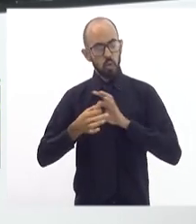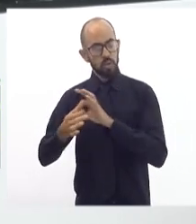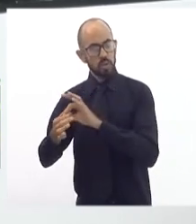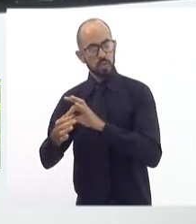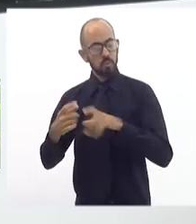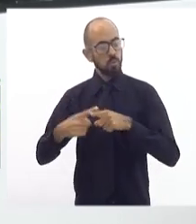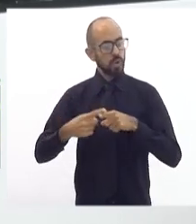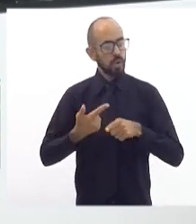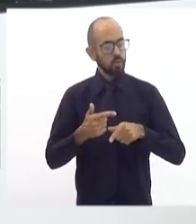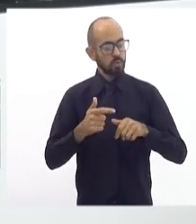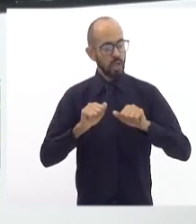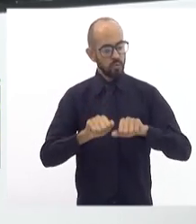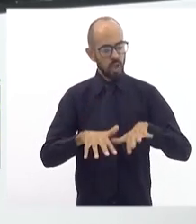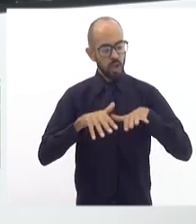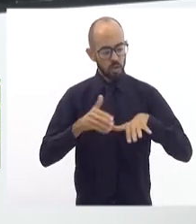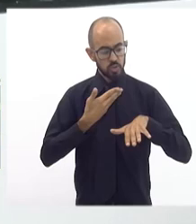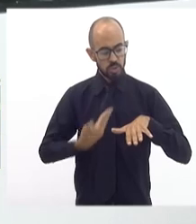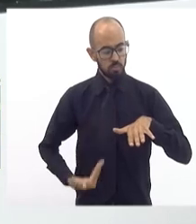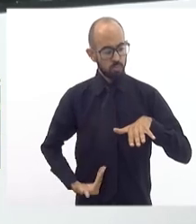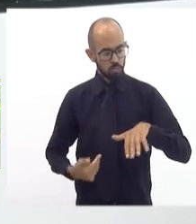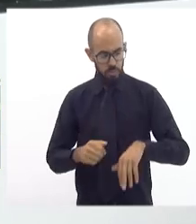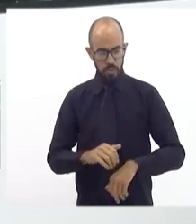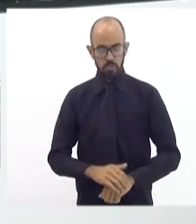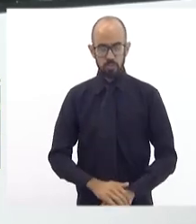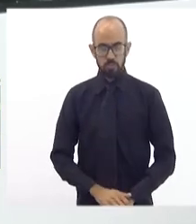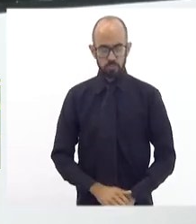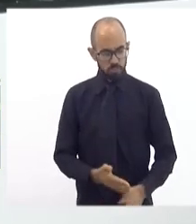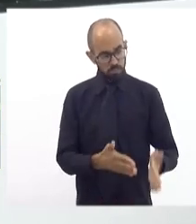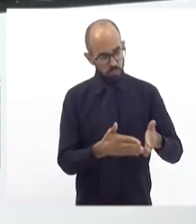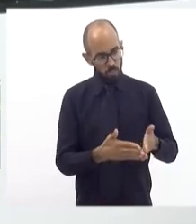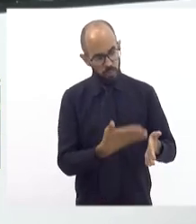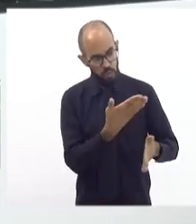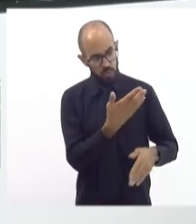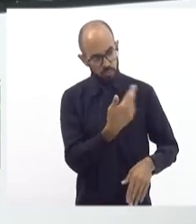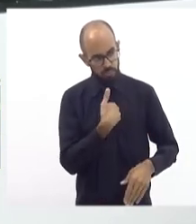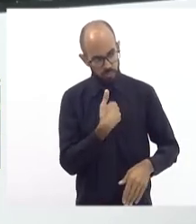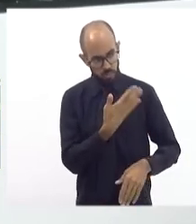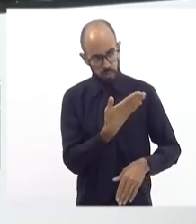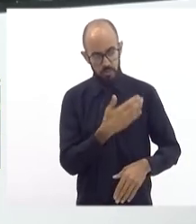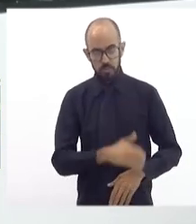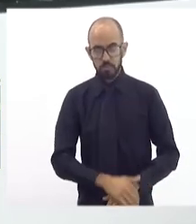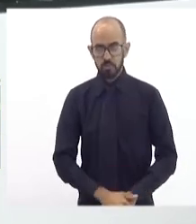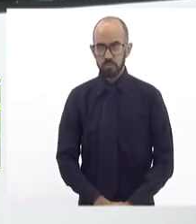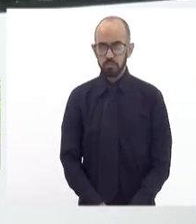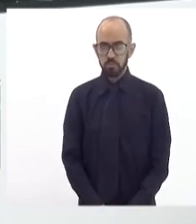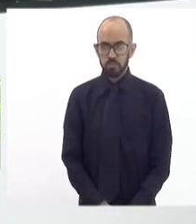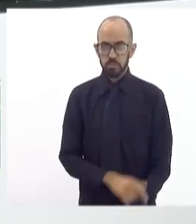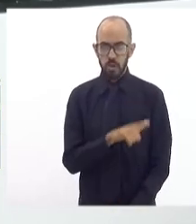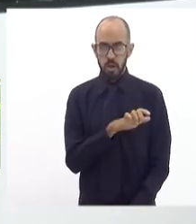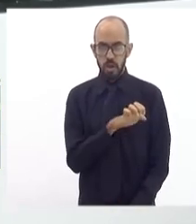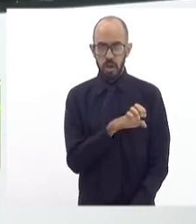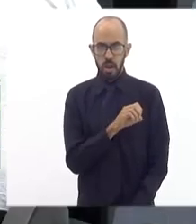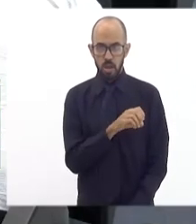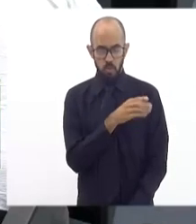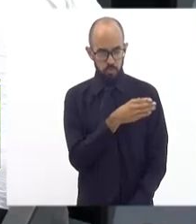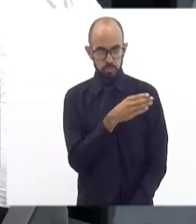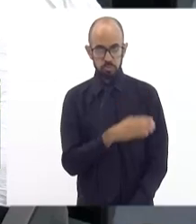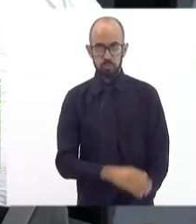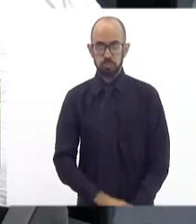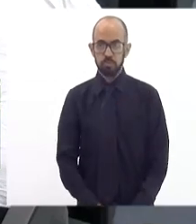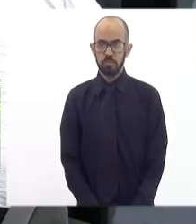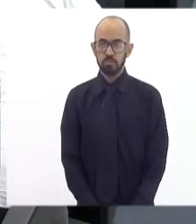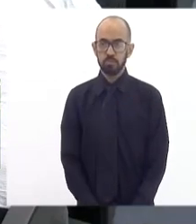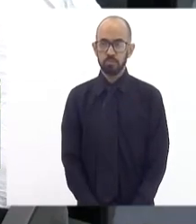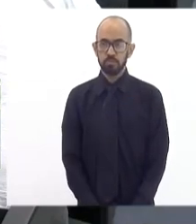que não teve audiência pública quando você dividiu e por favor ó e não faz favor e